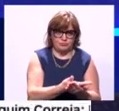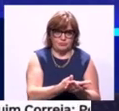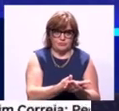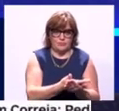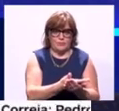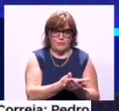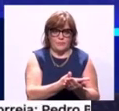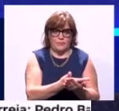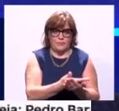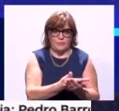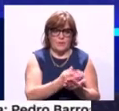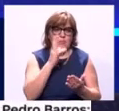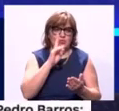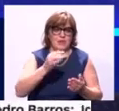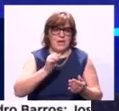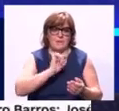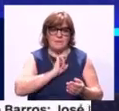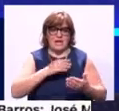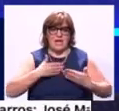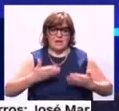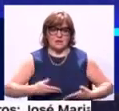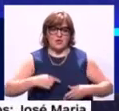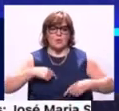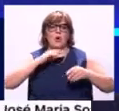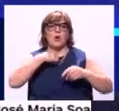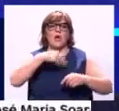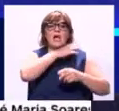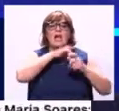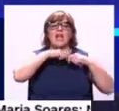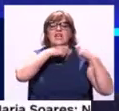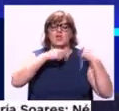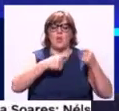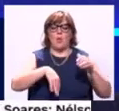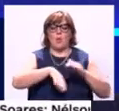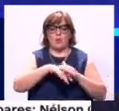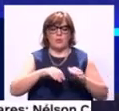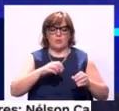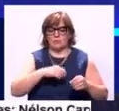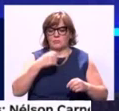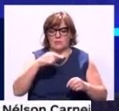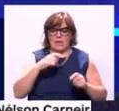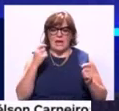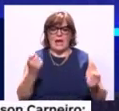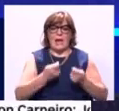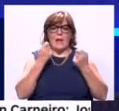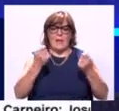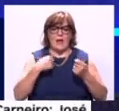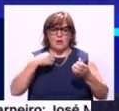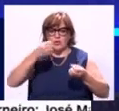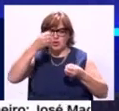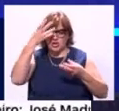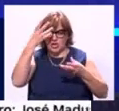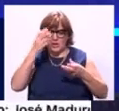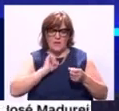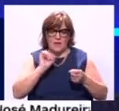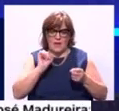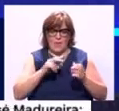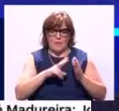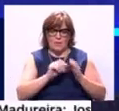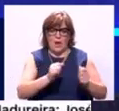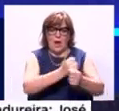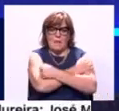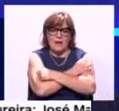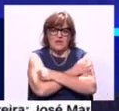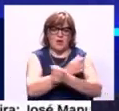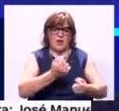em cima, a mostrar a minha camisola e o meu cachecol de Futebol Clube Porto por esses campos fortes e nas claques onde não esqueço os padrões e um